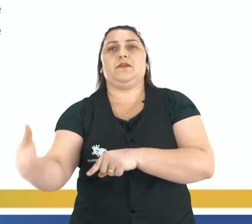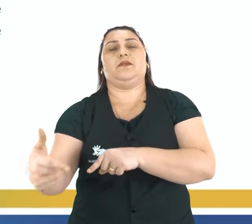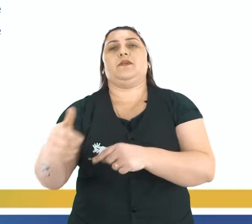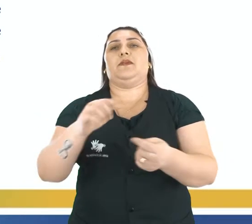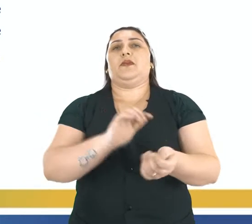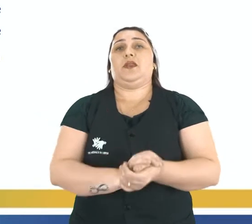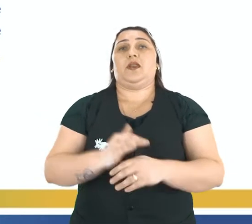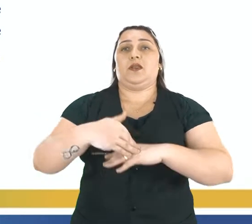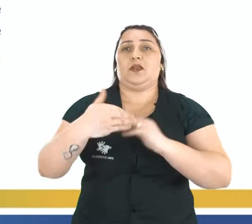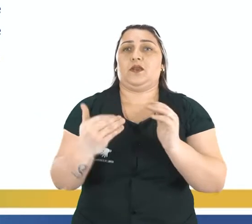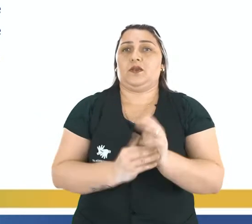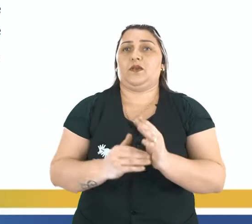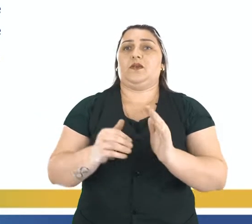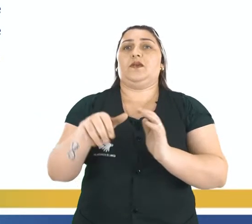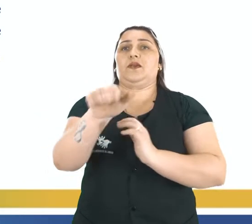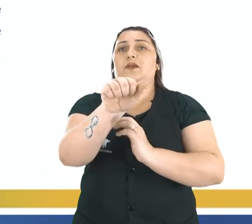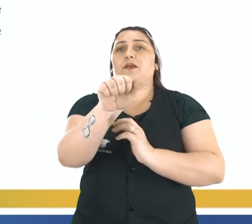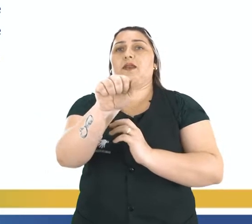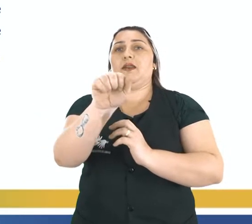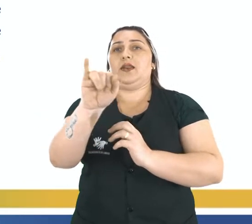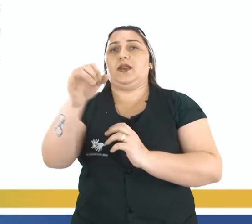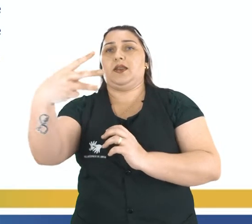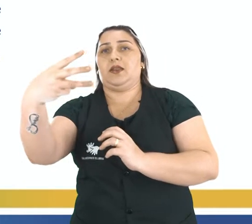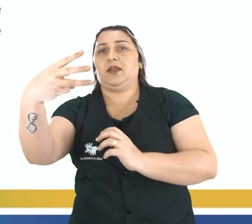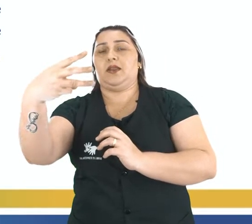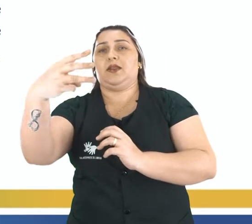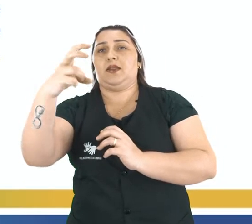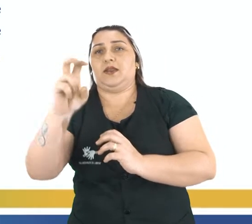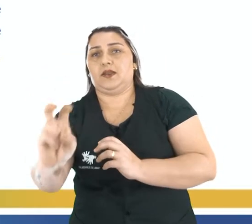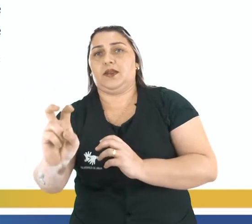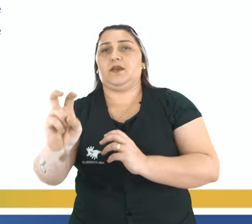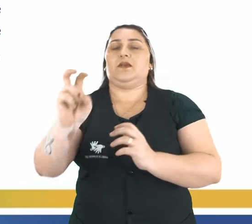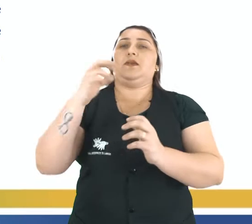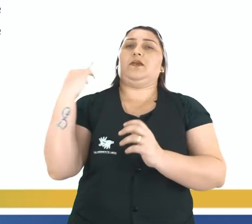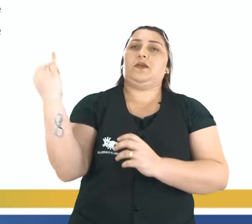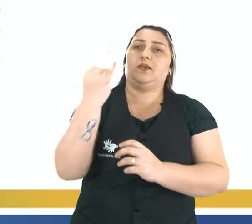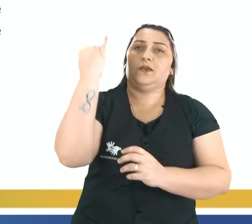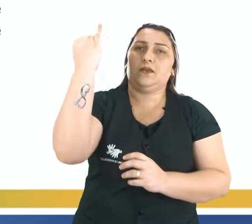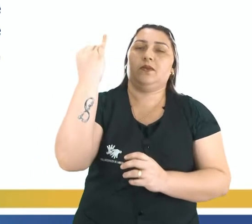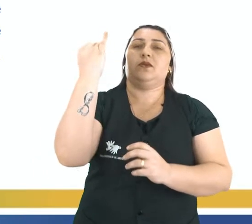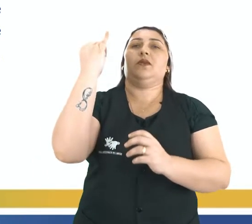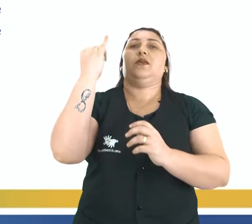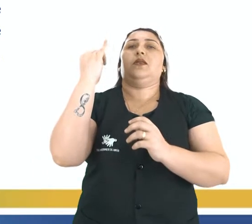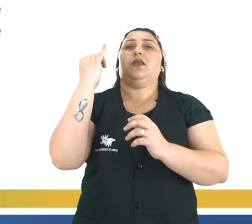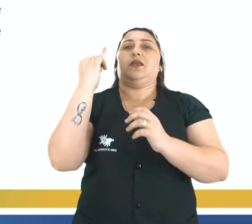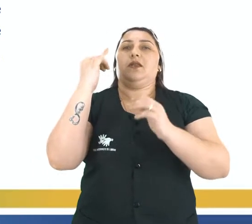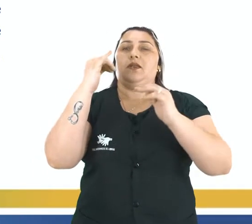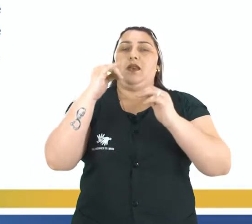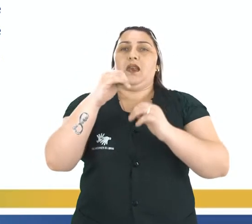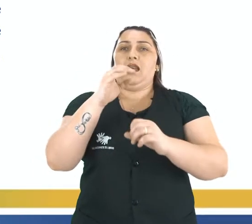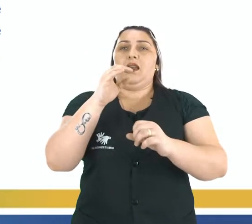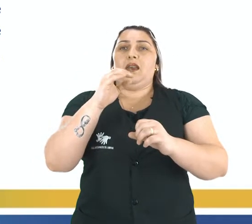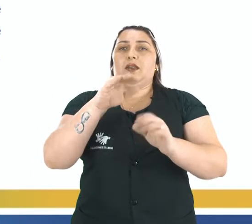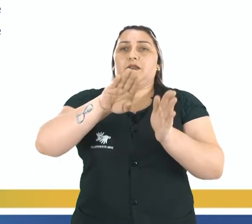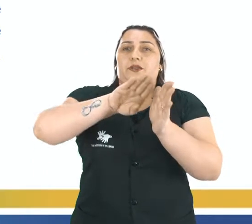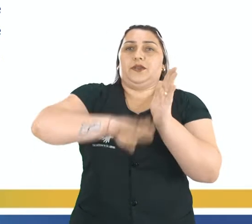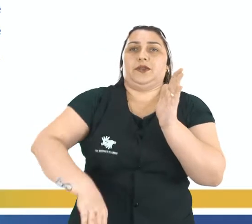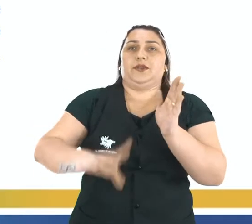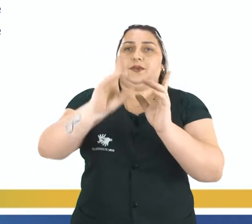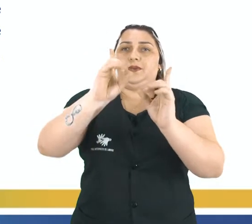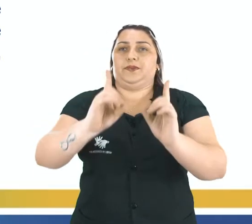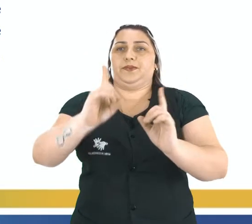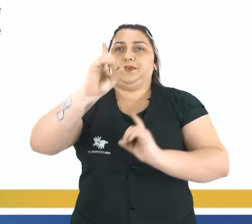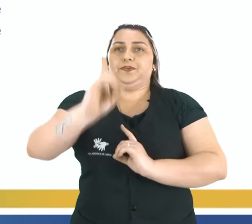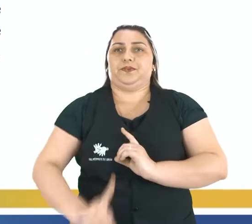medidas. Então, todos esses atos institucionais eles foram importantes para reprimir a população, certo? Tirando seus